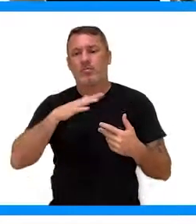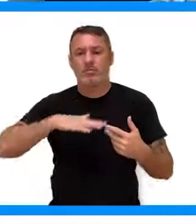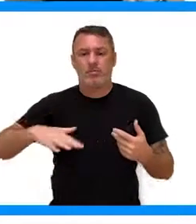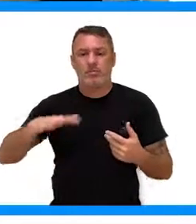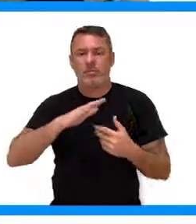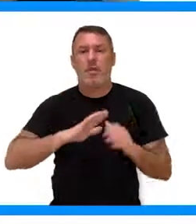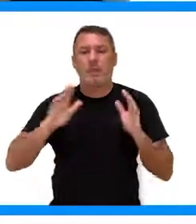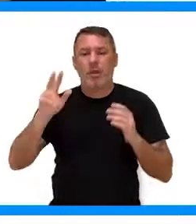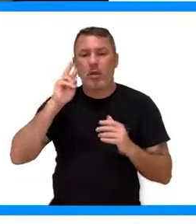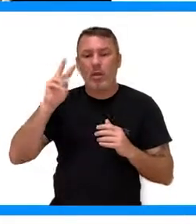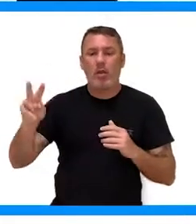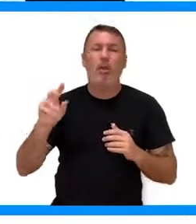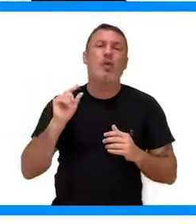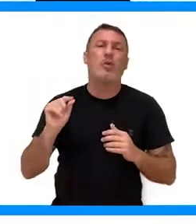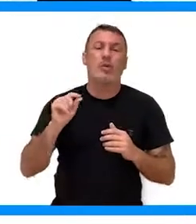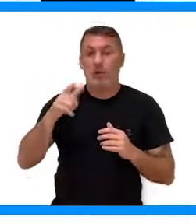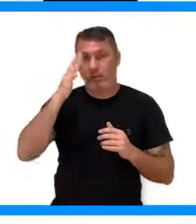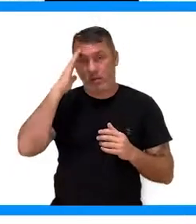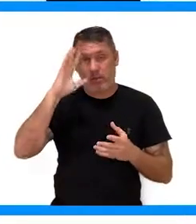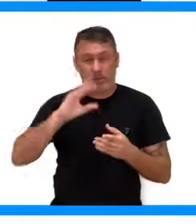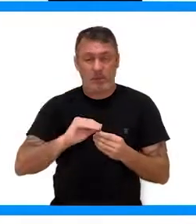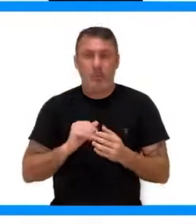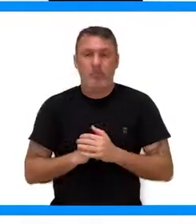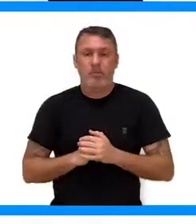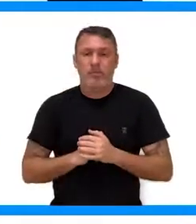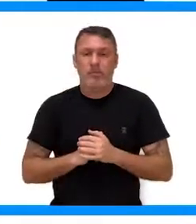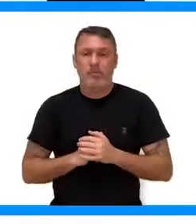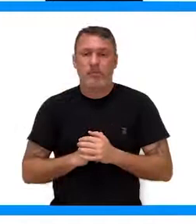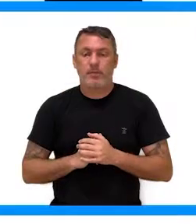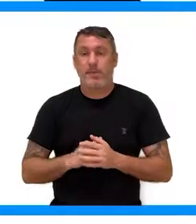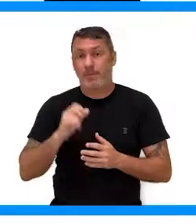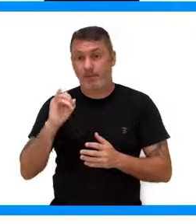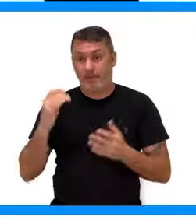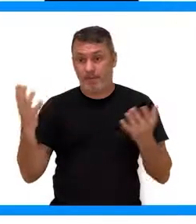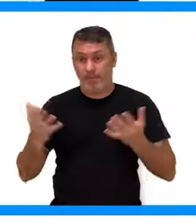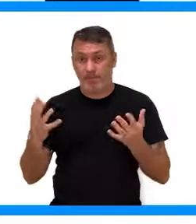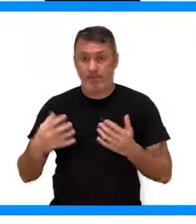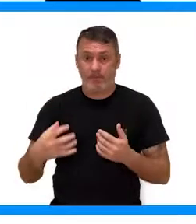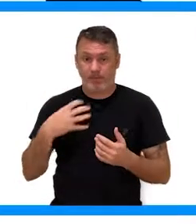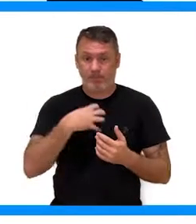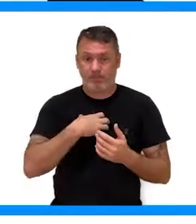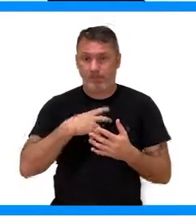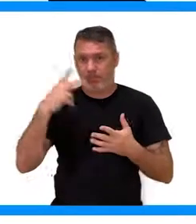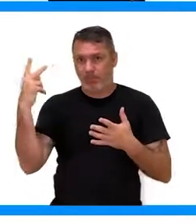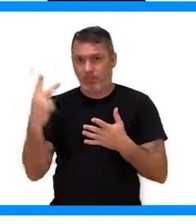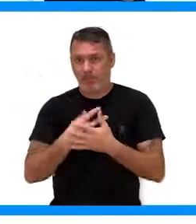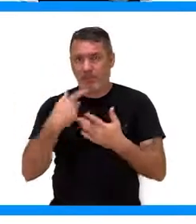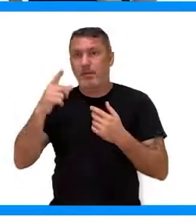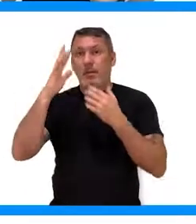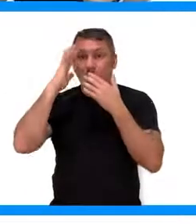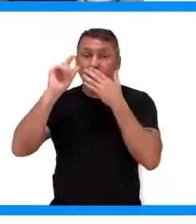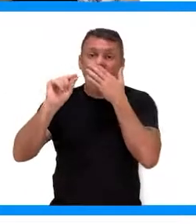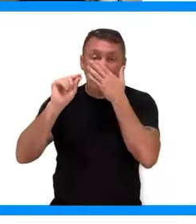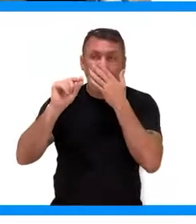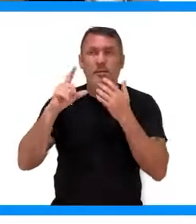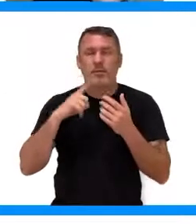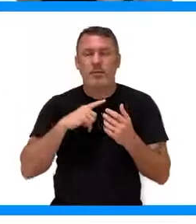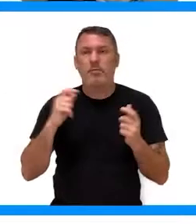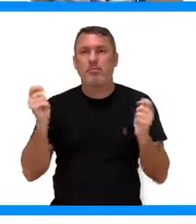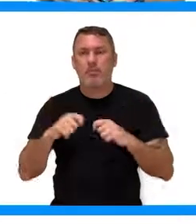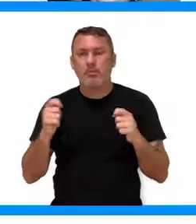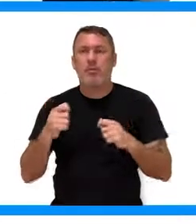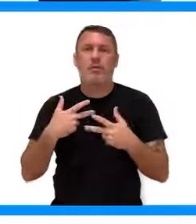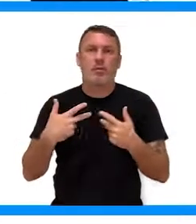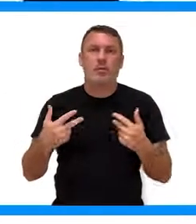dos valores do PIB brasileiro. Só que, veja bem, meus queridos, e a situação nacional? Há de se pensar